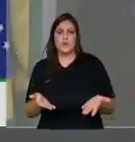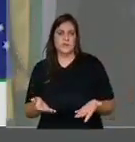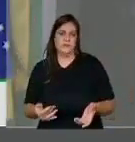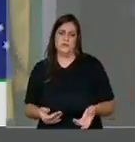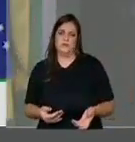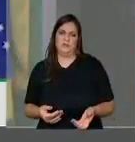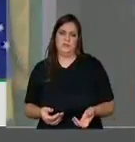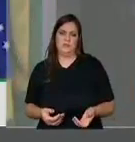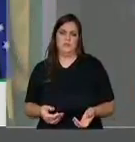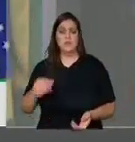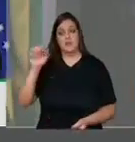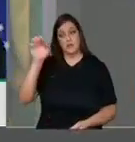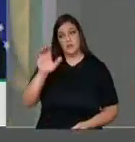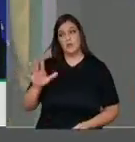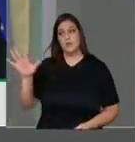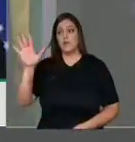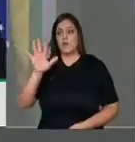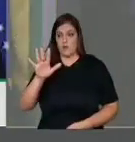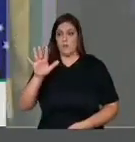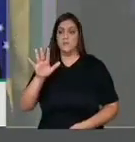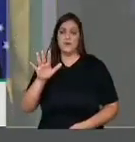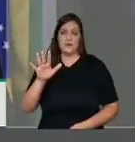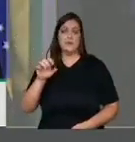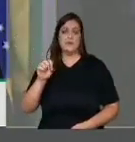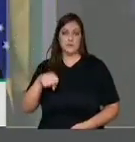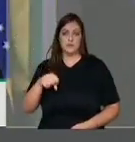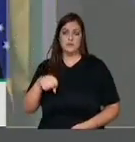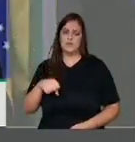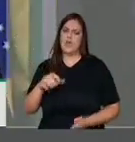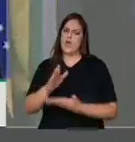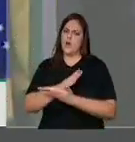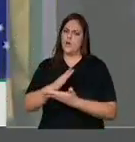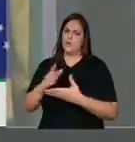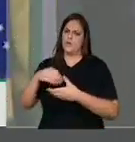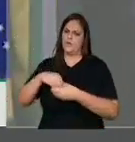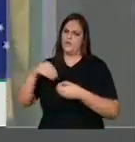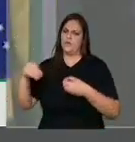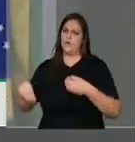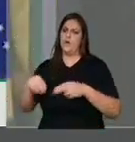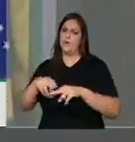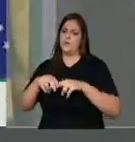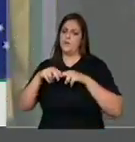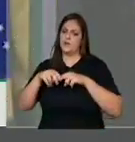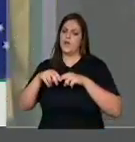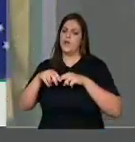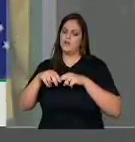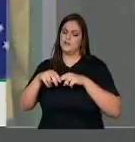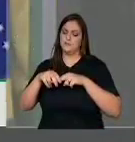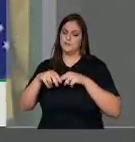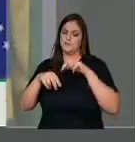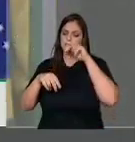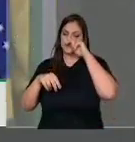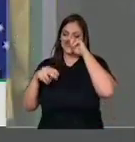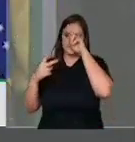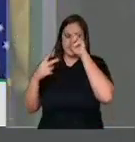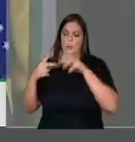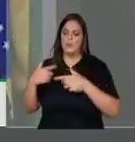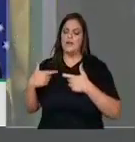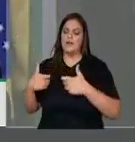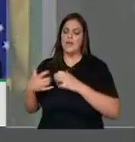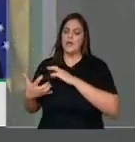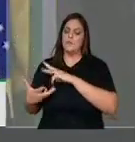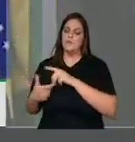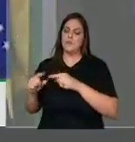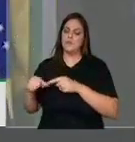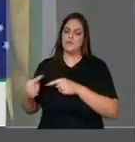Europa, com exceção dos países que ficaram na cortina de ferro depois da Segunda Guerra Mundial, e que todos foram